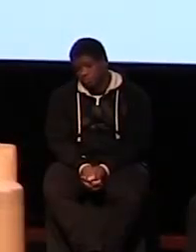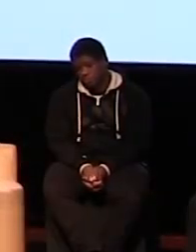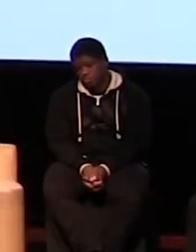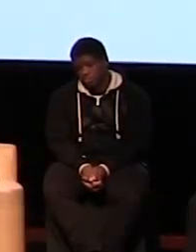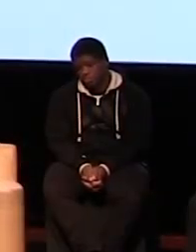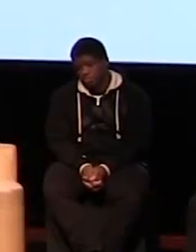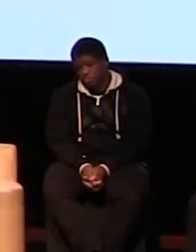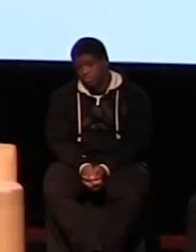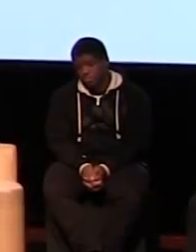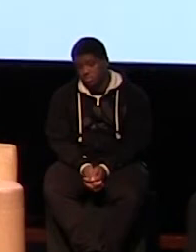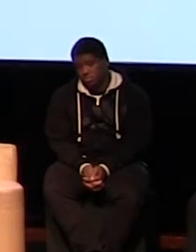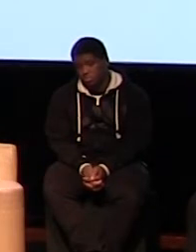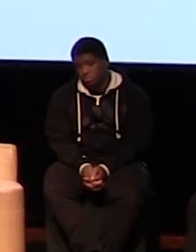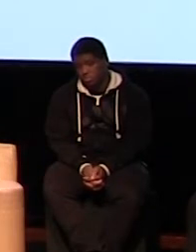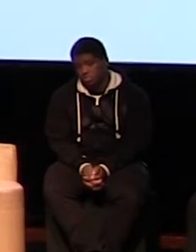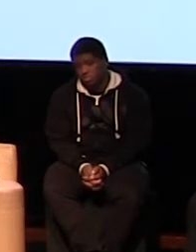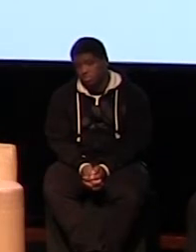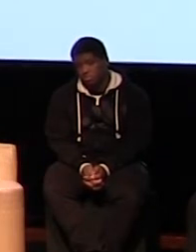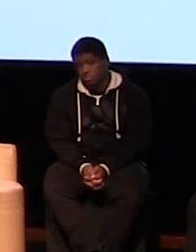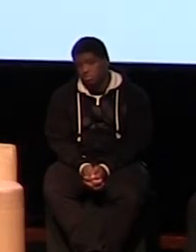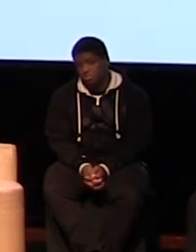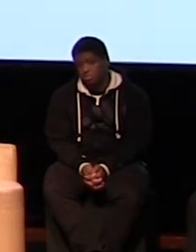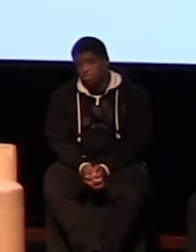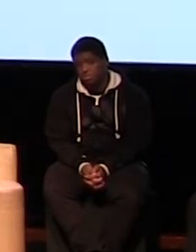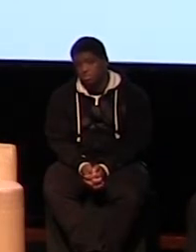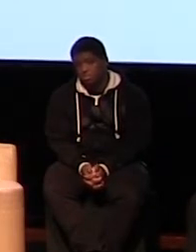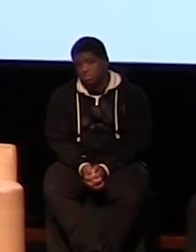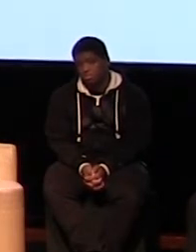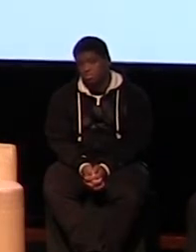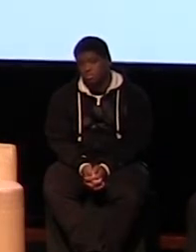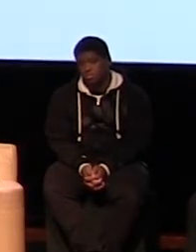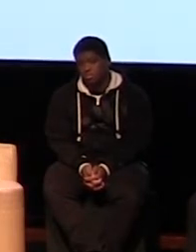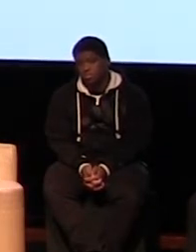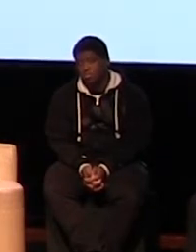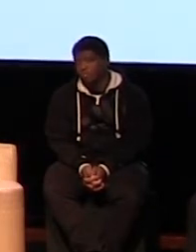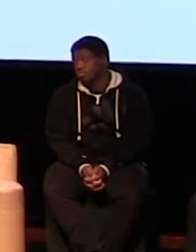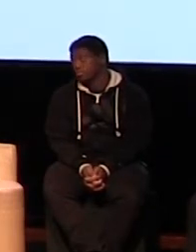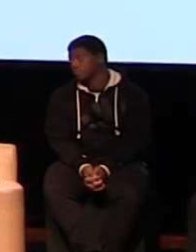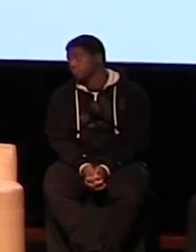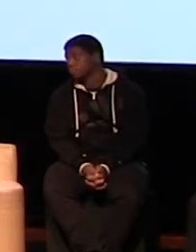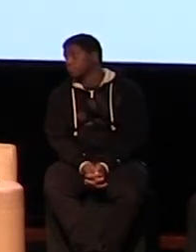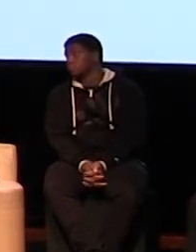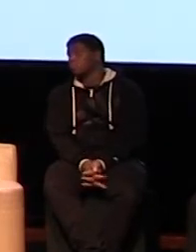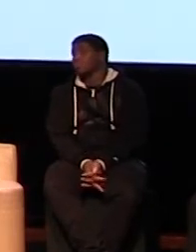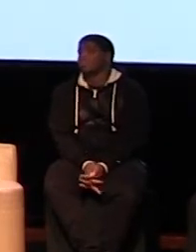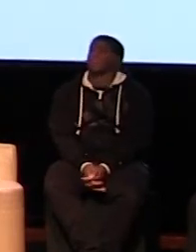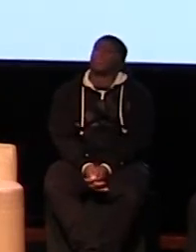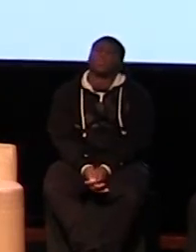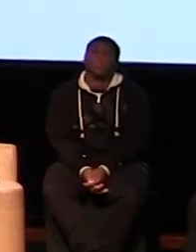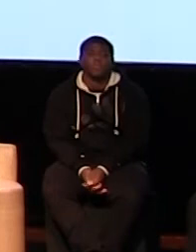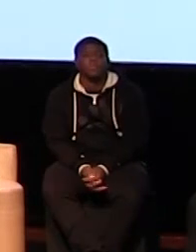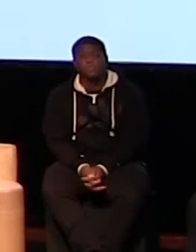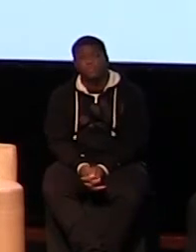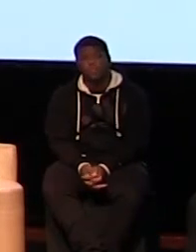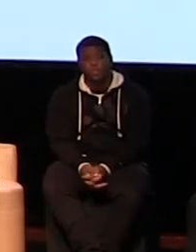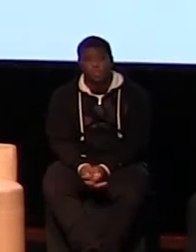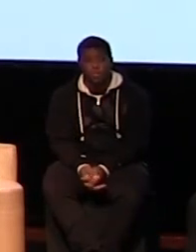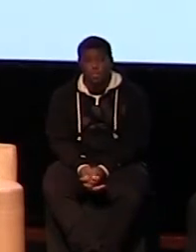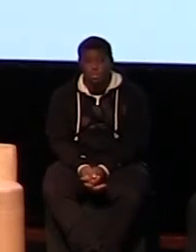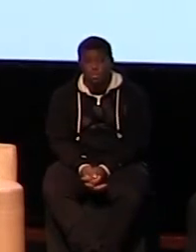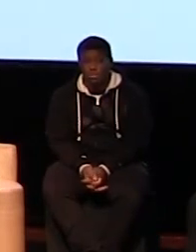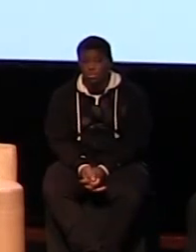eles nos trazem de saber o nome de cada um, de notar as diferenças, de sempre preservar